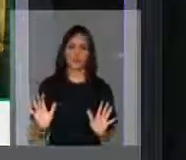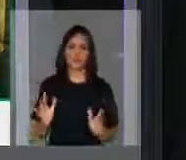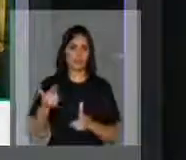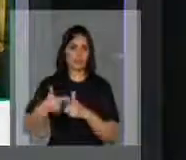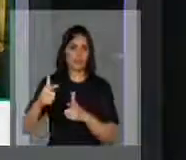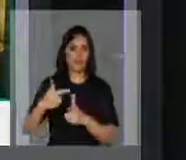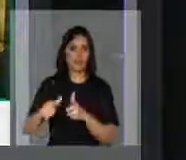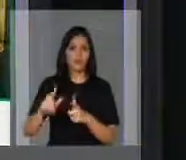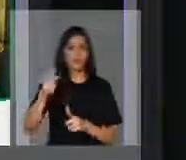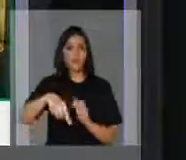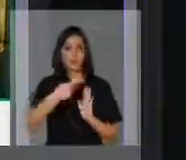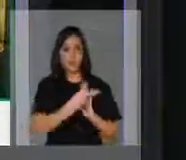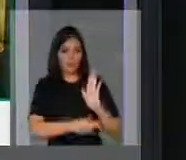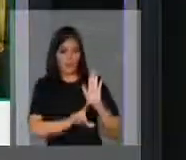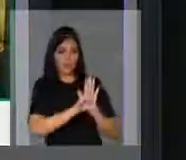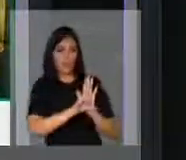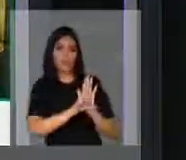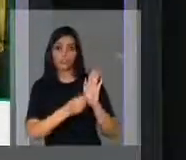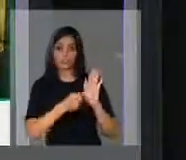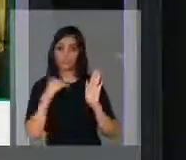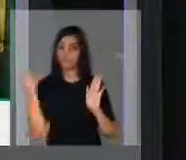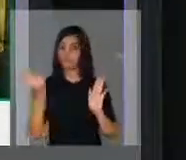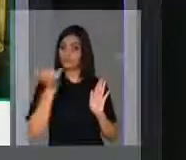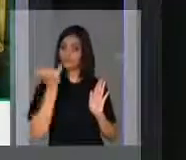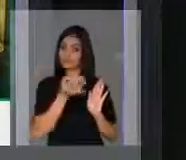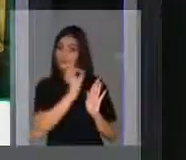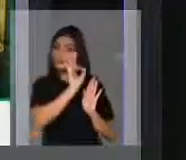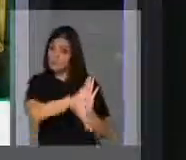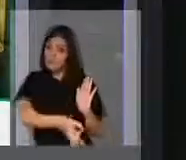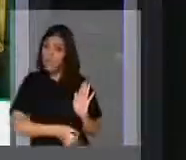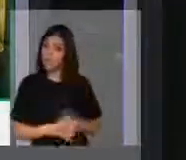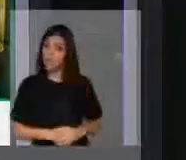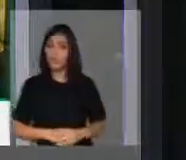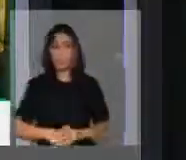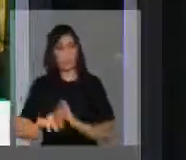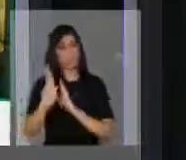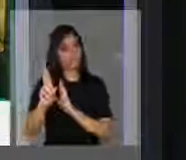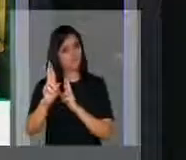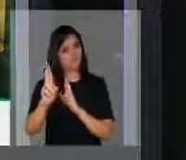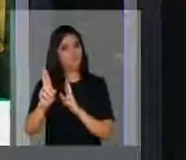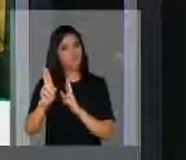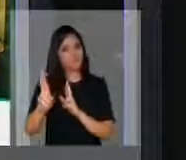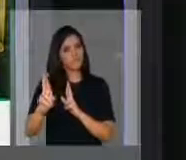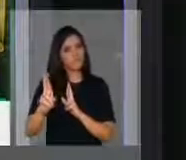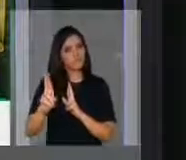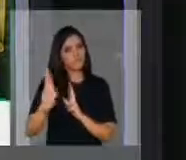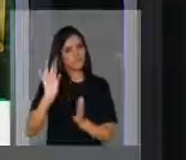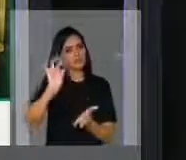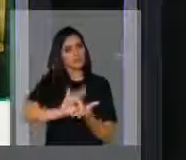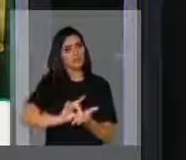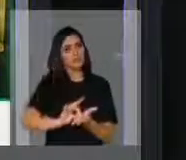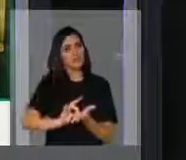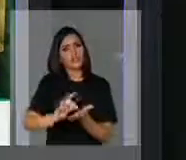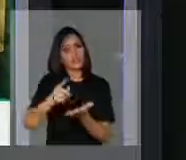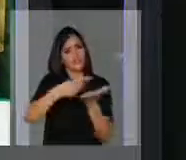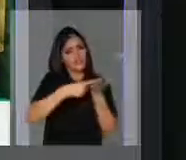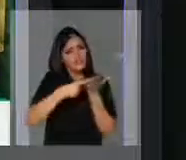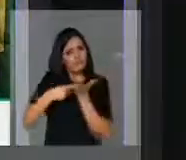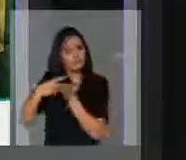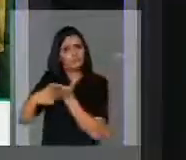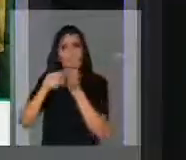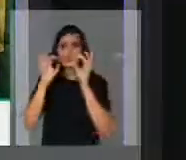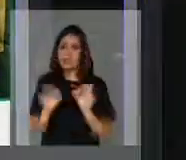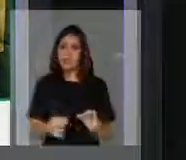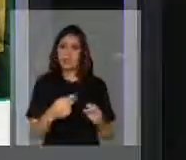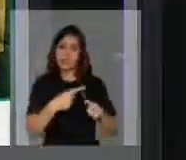Portanto, é um projeto importante, eu espero sinceramente que não haja divergências no plenário